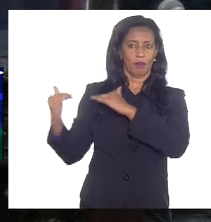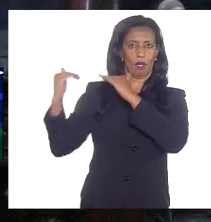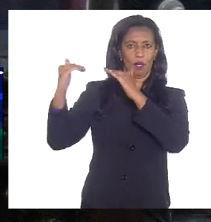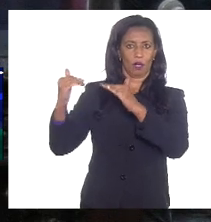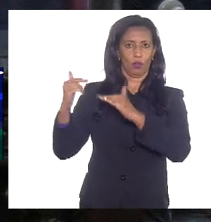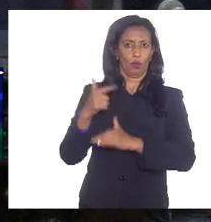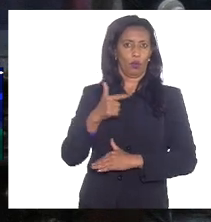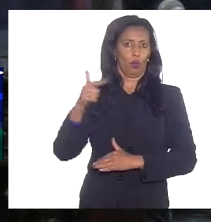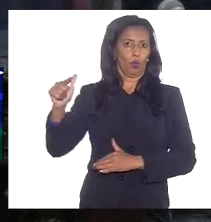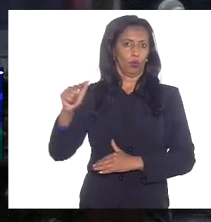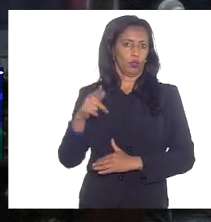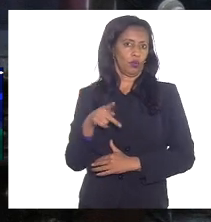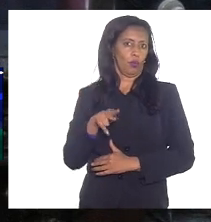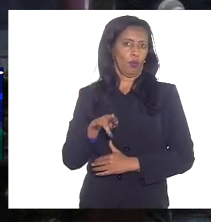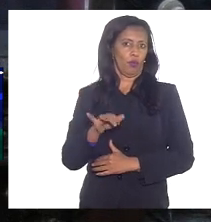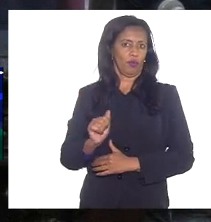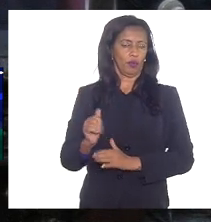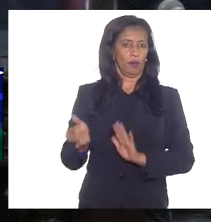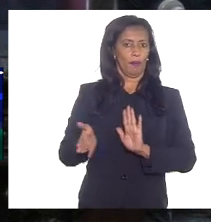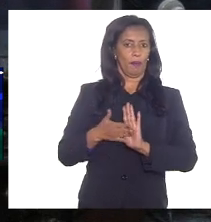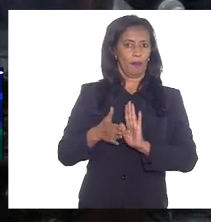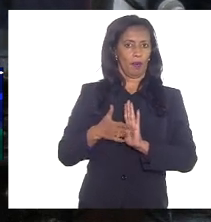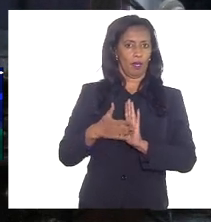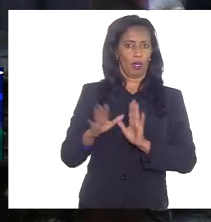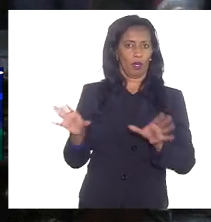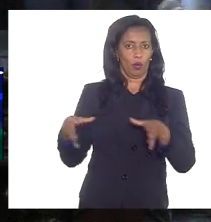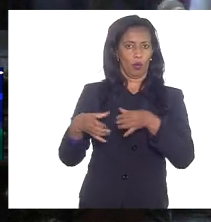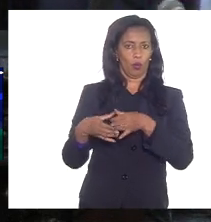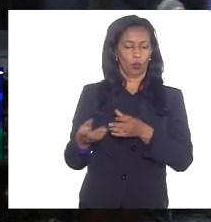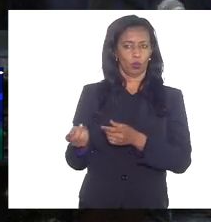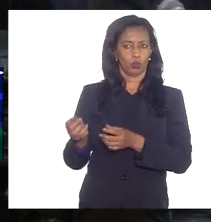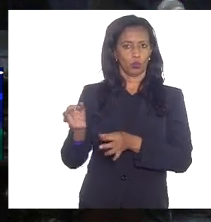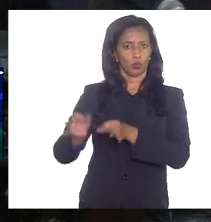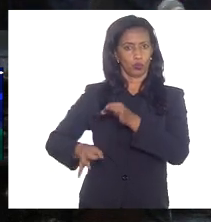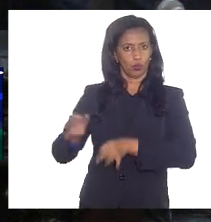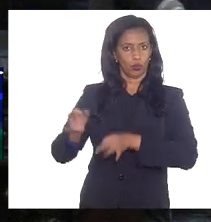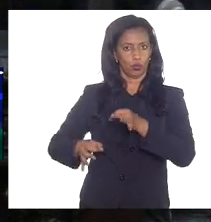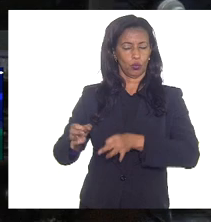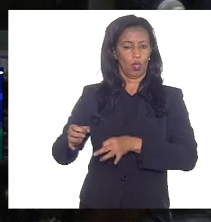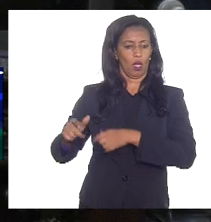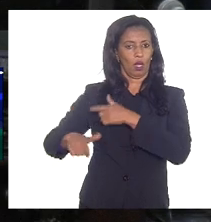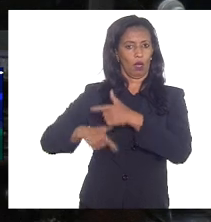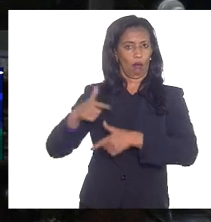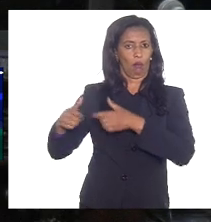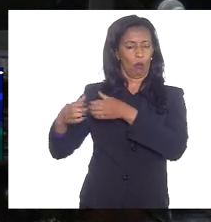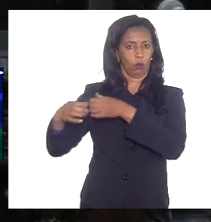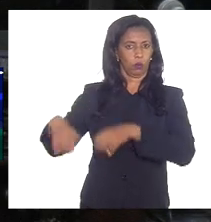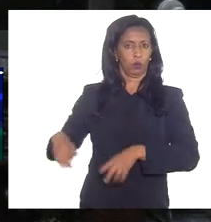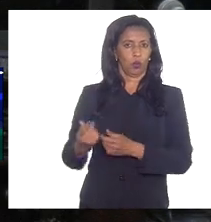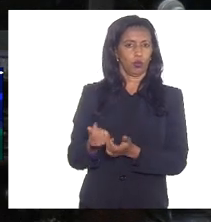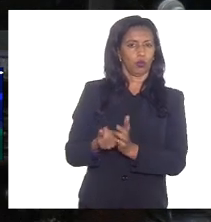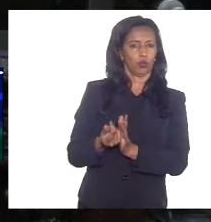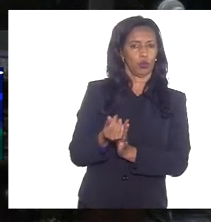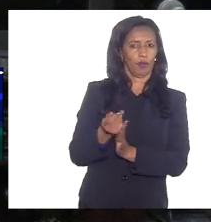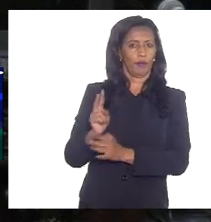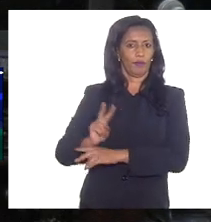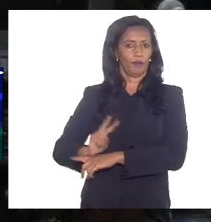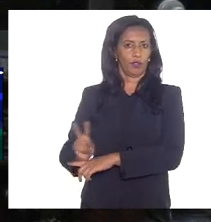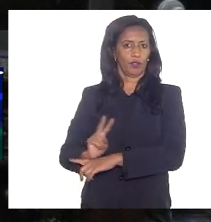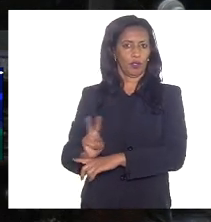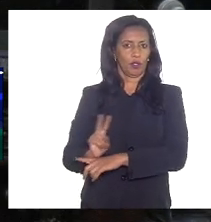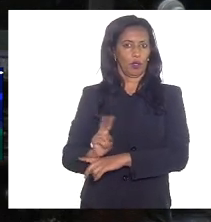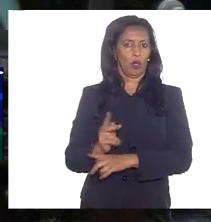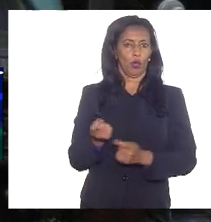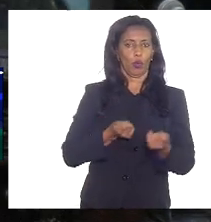providências. Pendendo de pareceres das comissões de Constituição e Justiça, de Servidores Públicos, de Orçamento, Finanças, Fiscalização Financeira